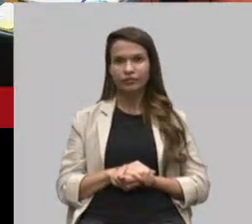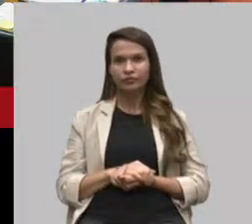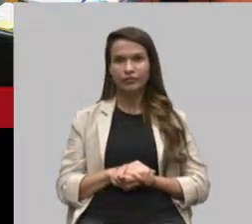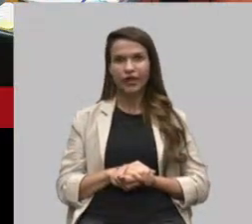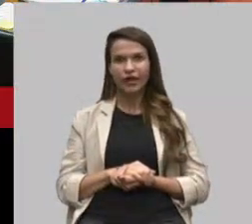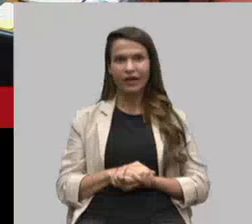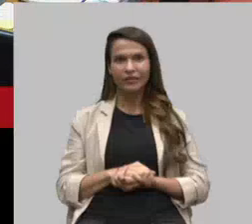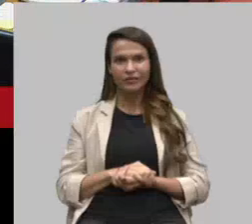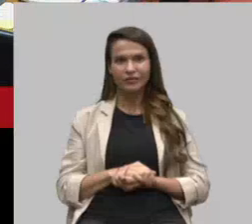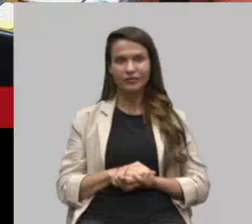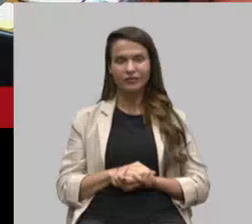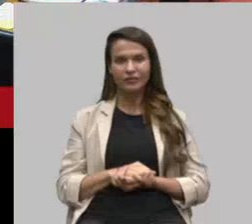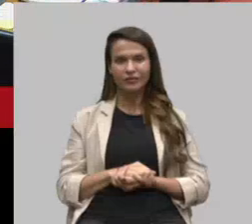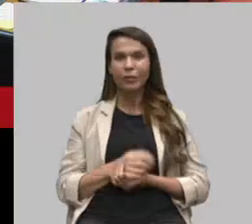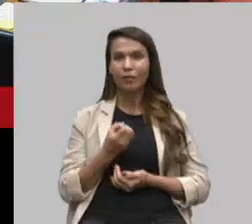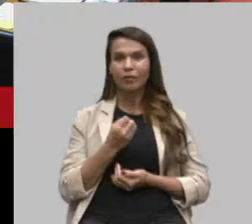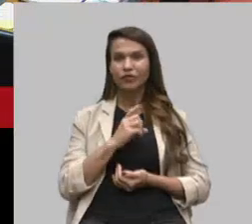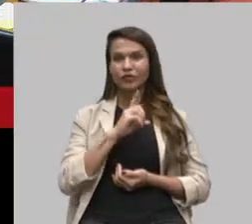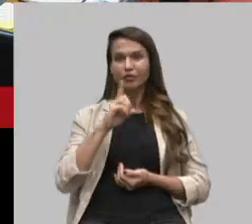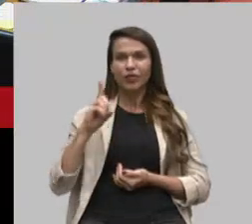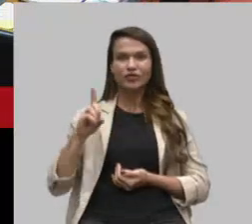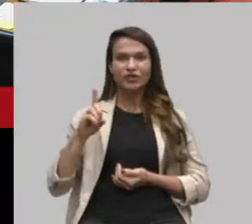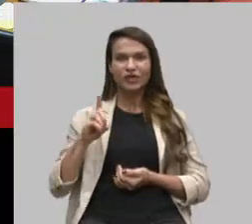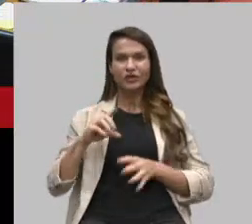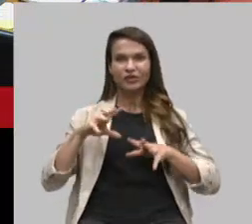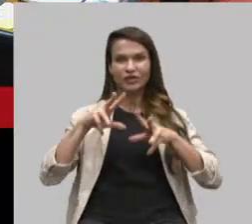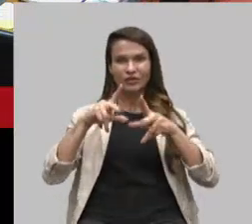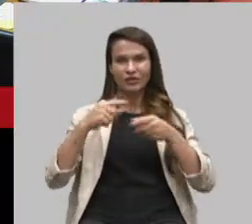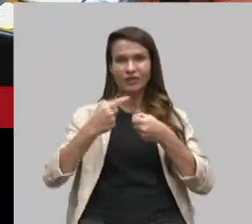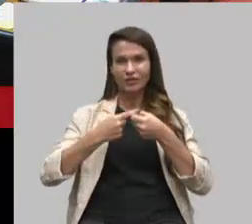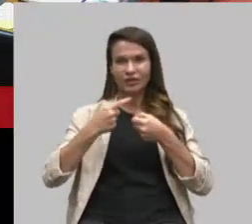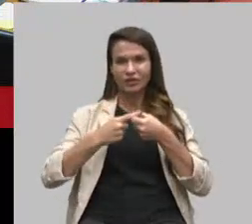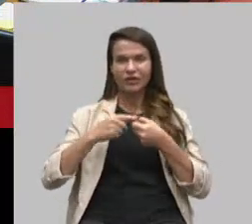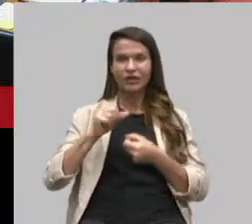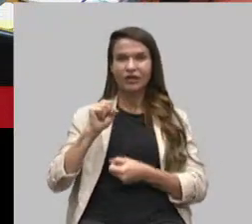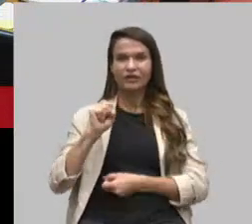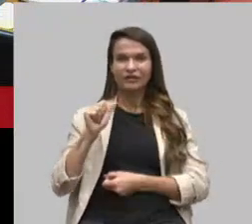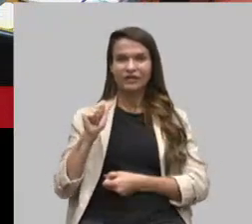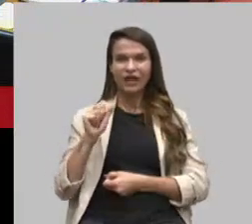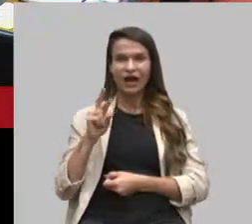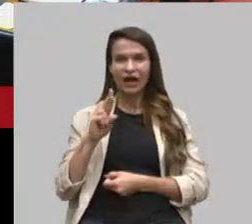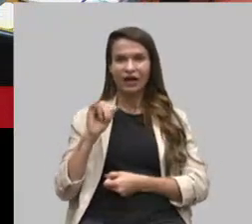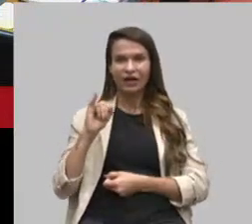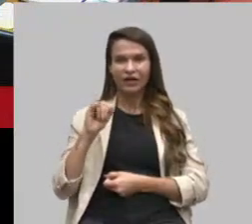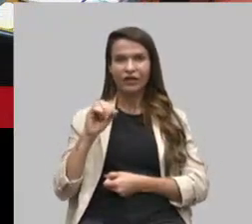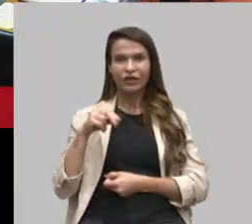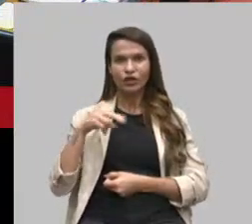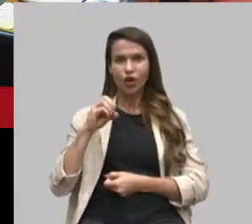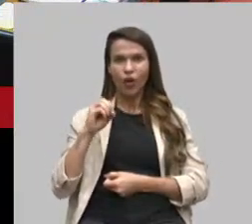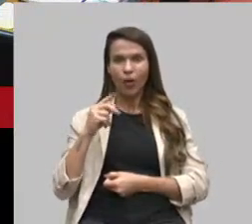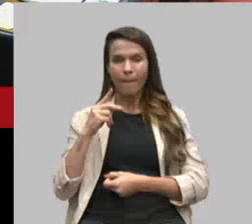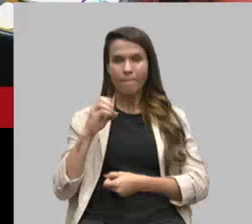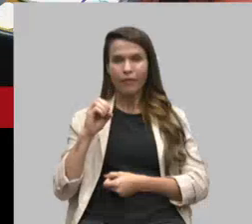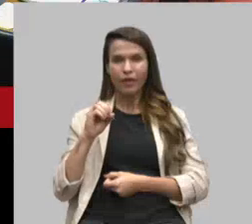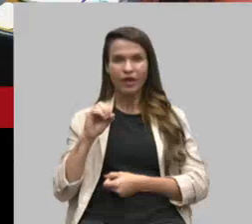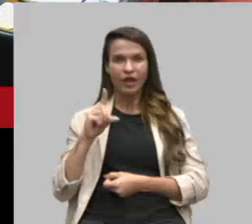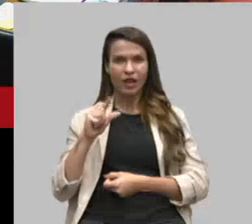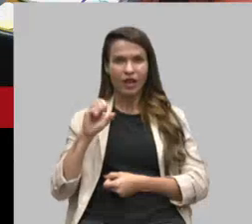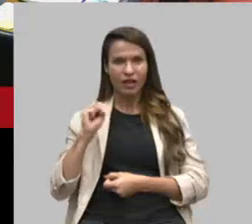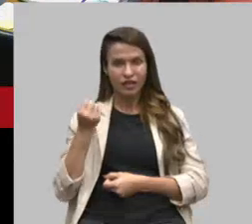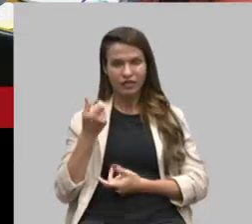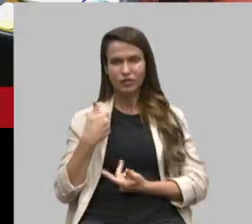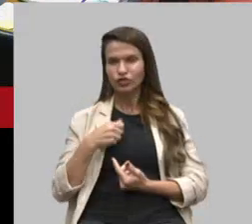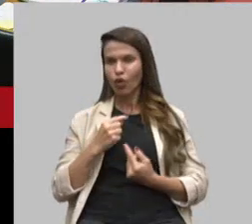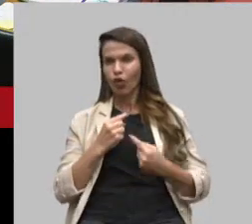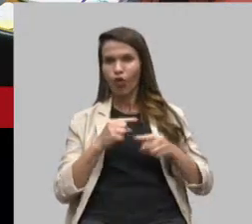Bom dia a todos meu nome é luí eu sou da cidade de Sabinópolis e eu sou contra a priorização dessa proposta